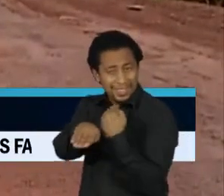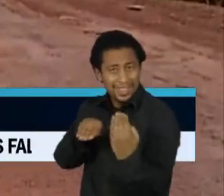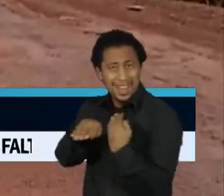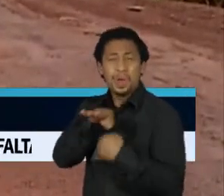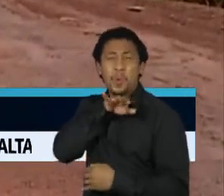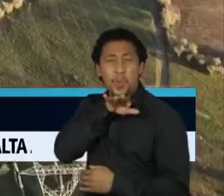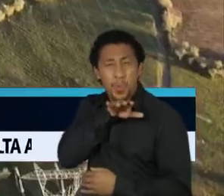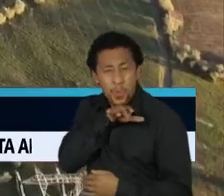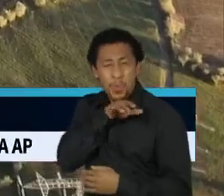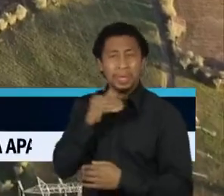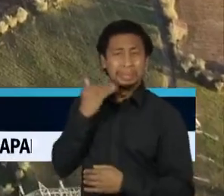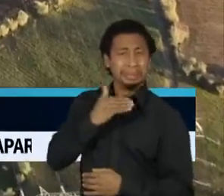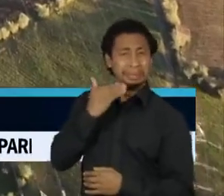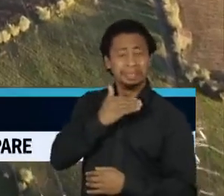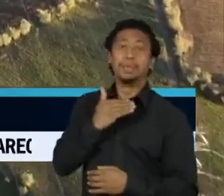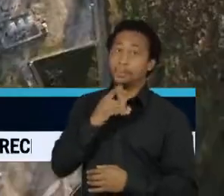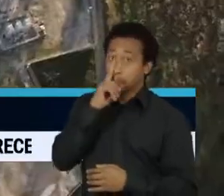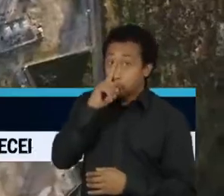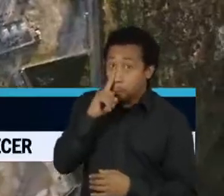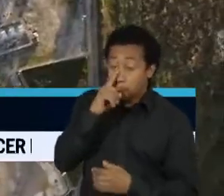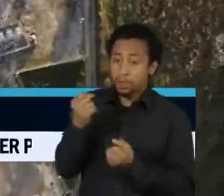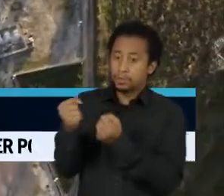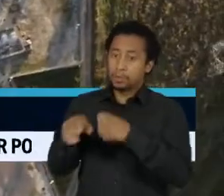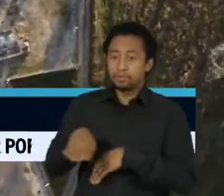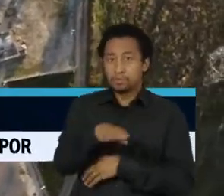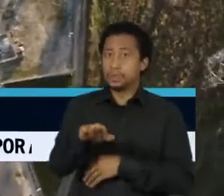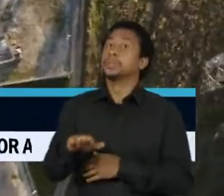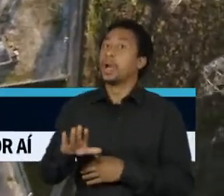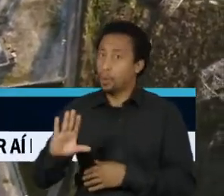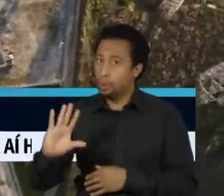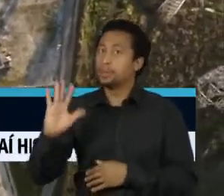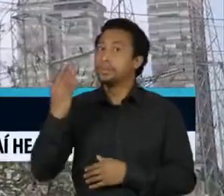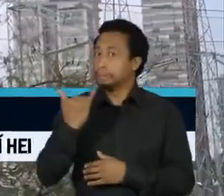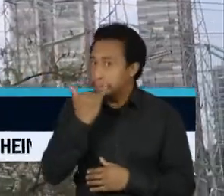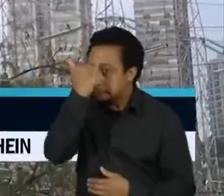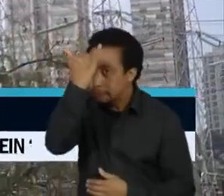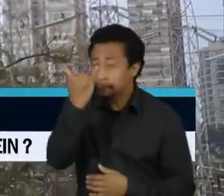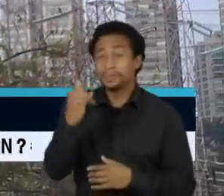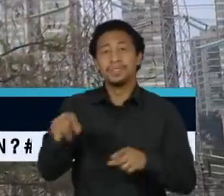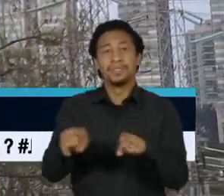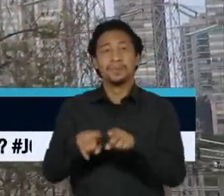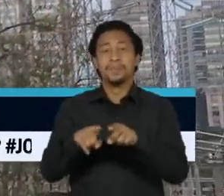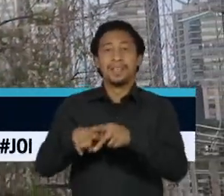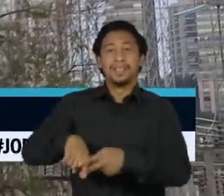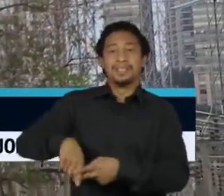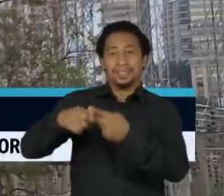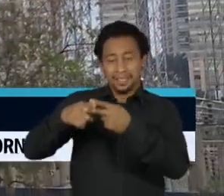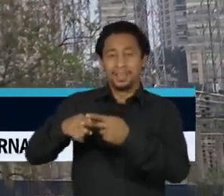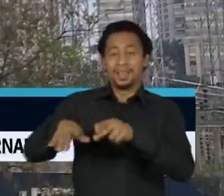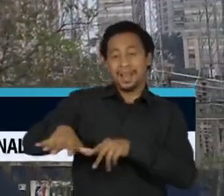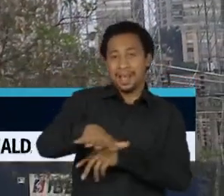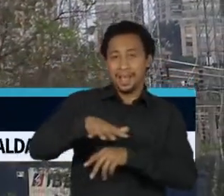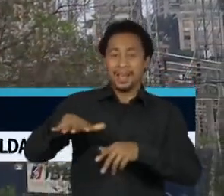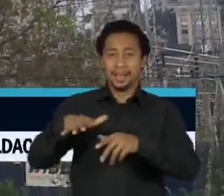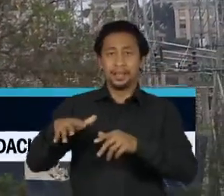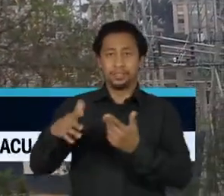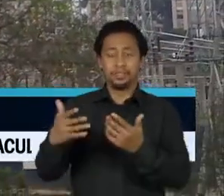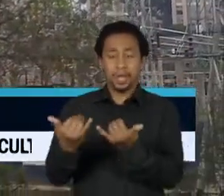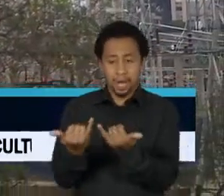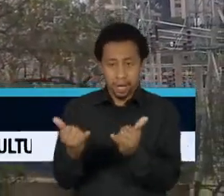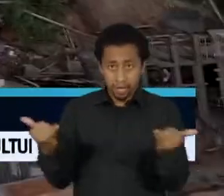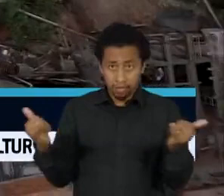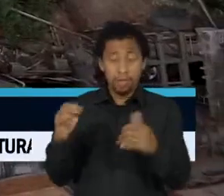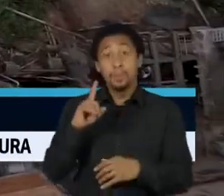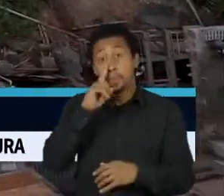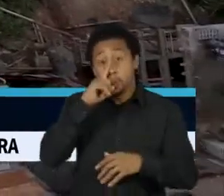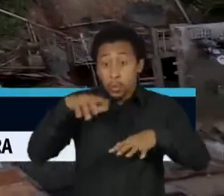motoristas e passageiros. Sem a expansão e a manutenção das redes de fornecimento de energia, o risco de apagões